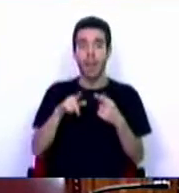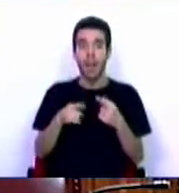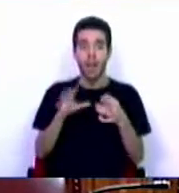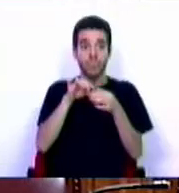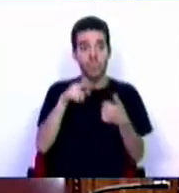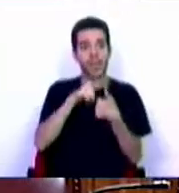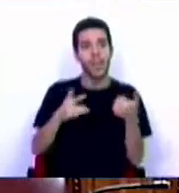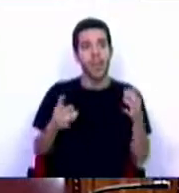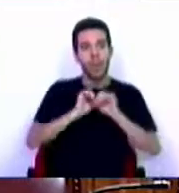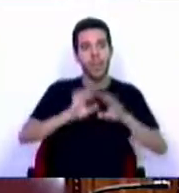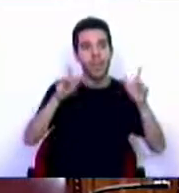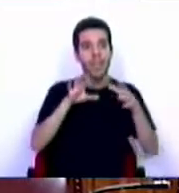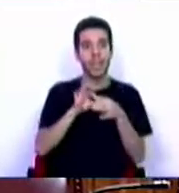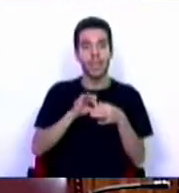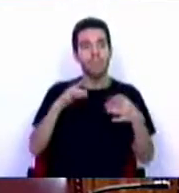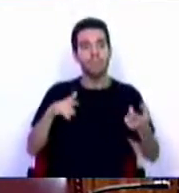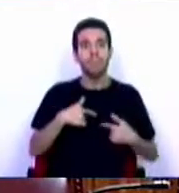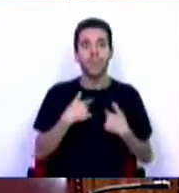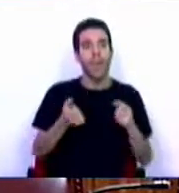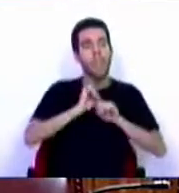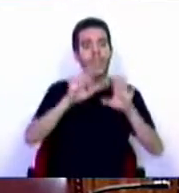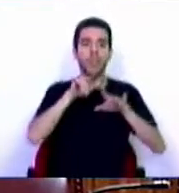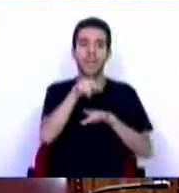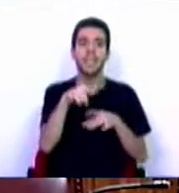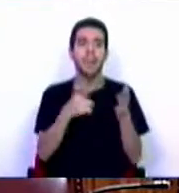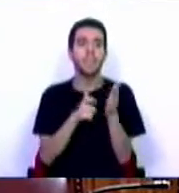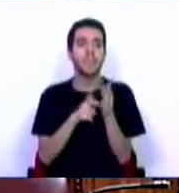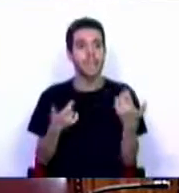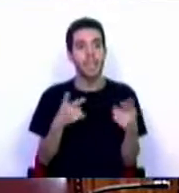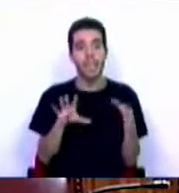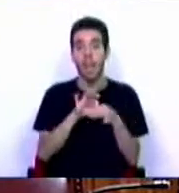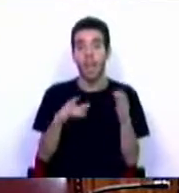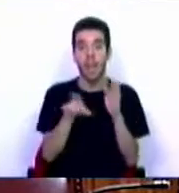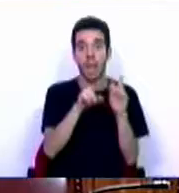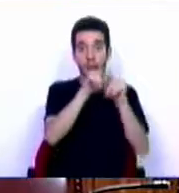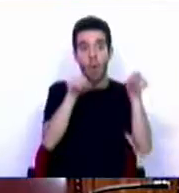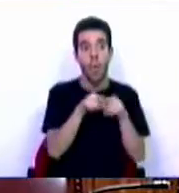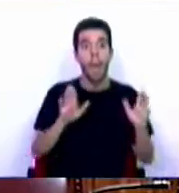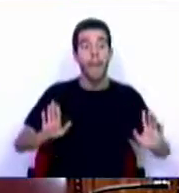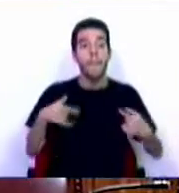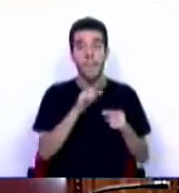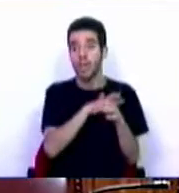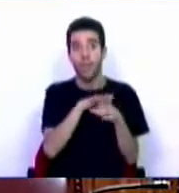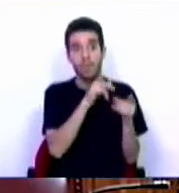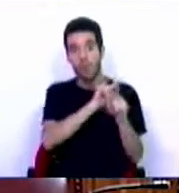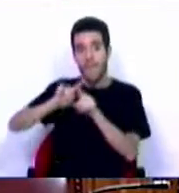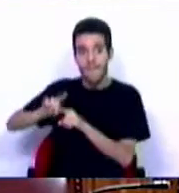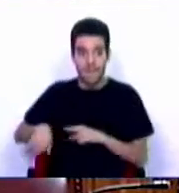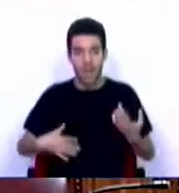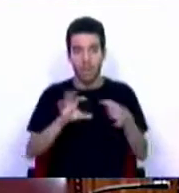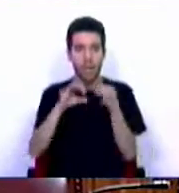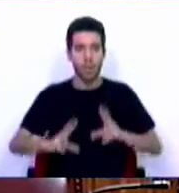transparência reforçada que aqui se produz, e é uma transparência que tem de facto sede na lei-quadro, mas que também foi tendo noutros locais ao nível